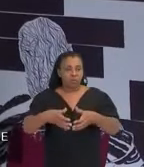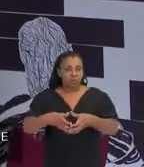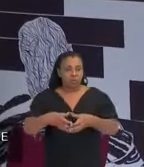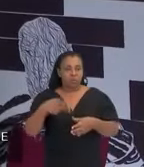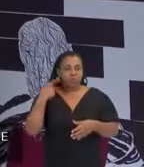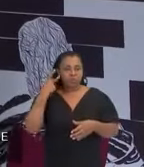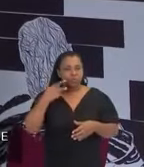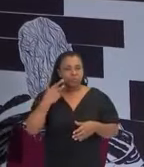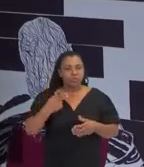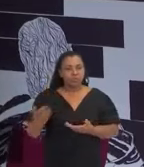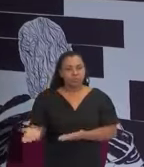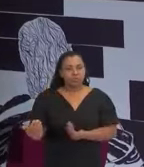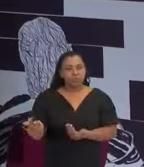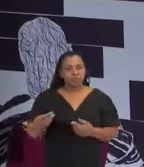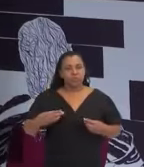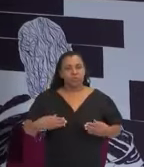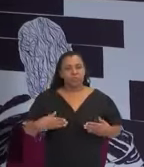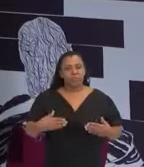Ana Alencastro.